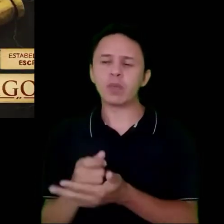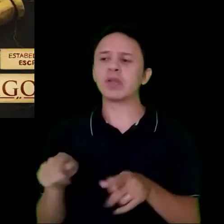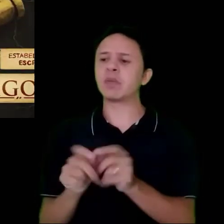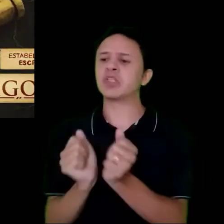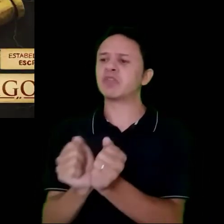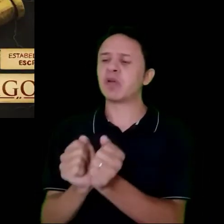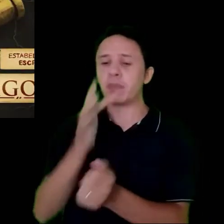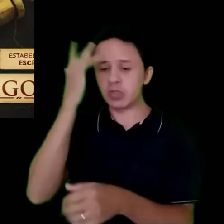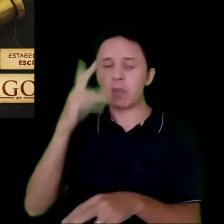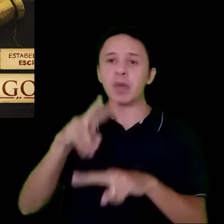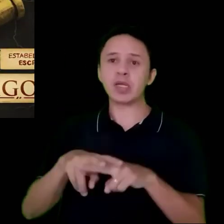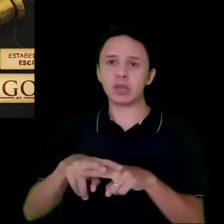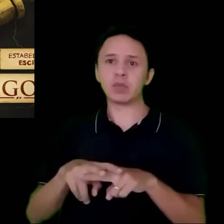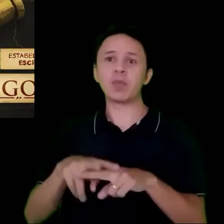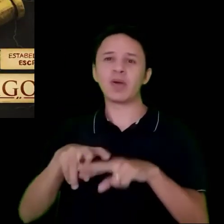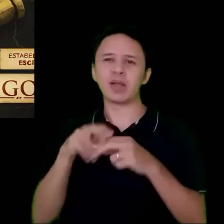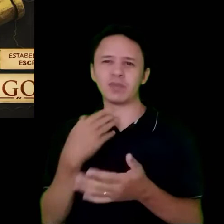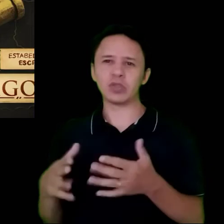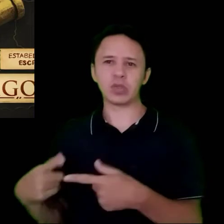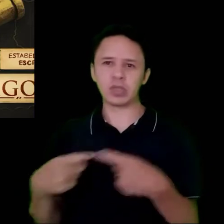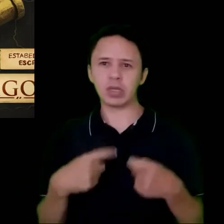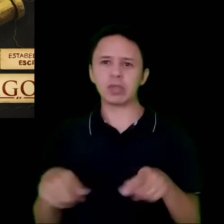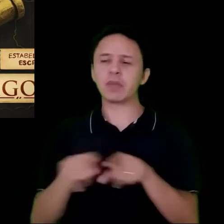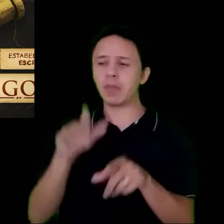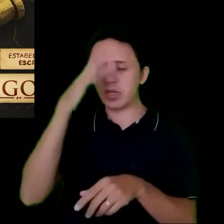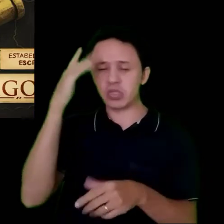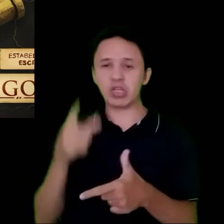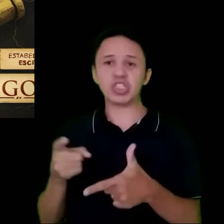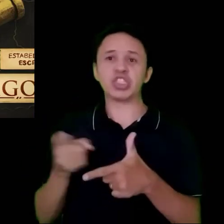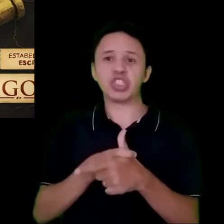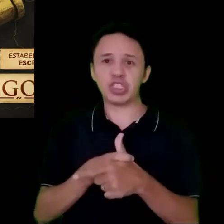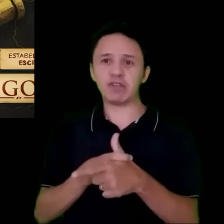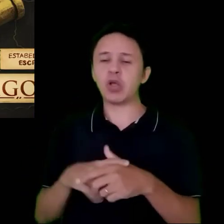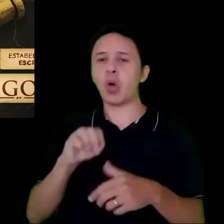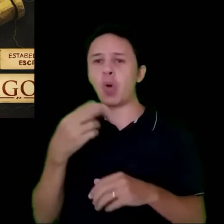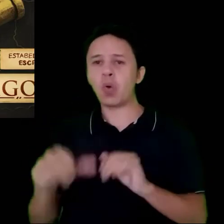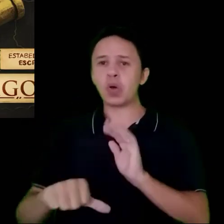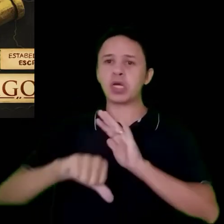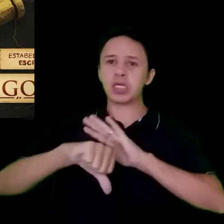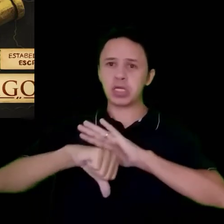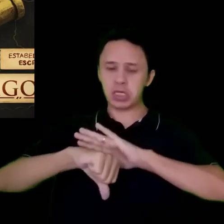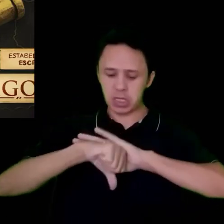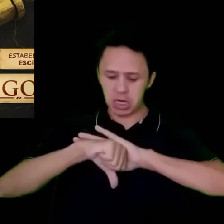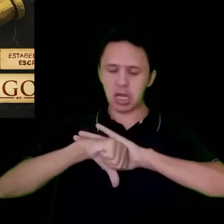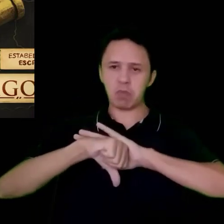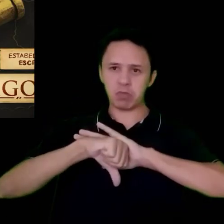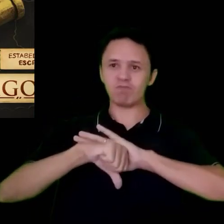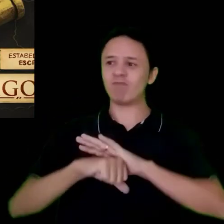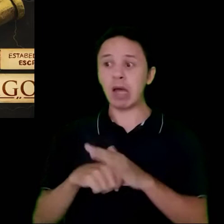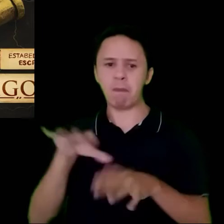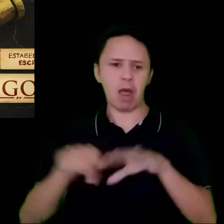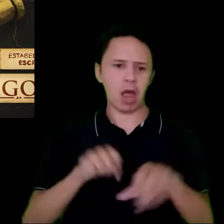escravização de prisioneiros de guerra e pessoas que eram livres, porém por causa de dívidas ou de crimes, foram degradados à escravidão.